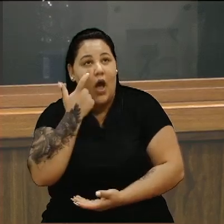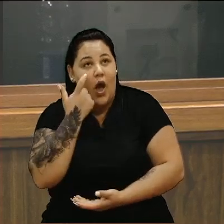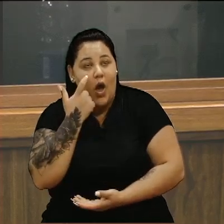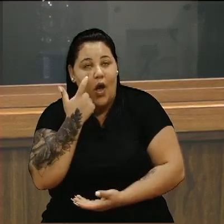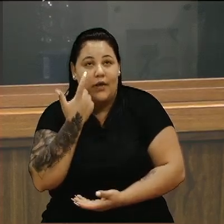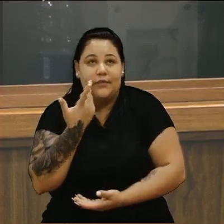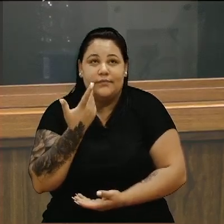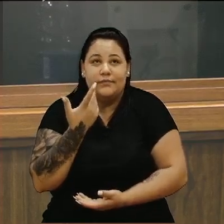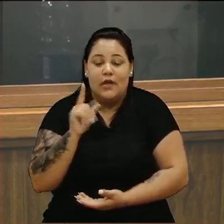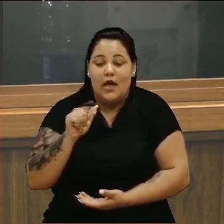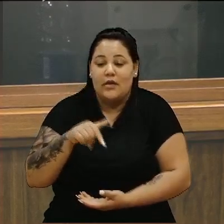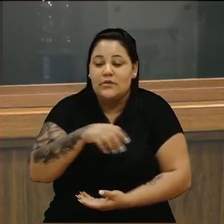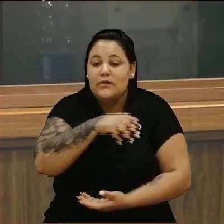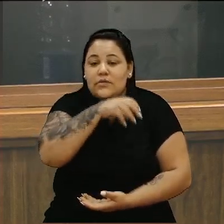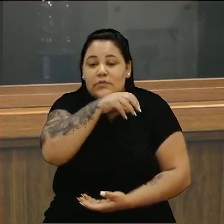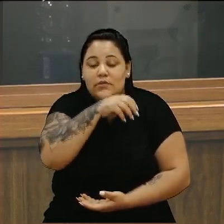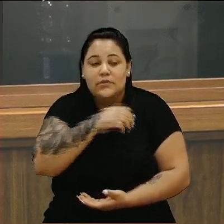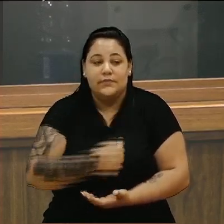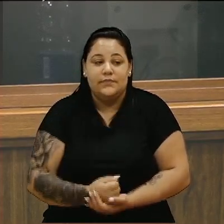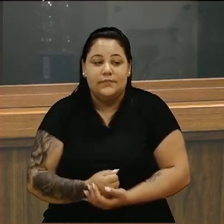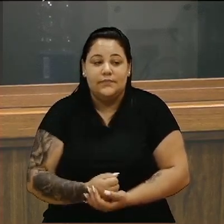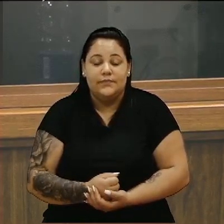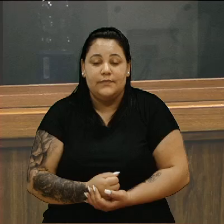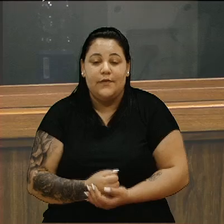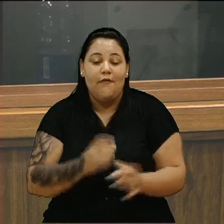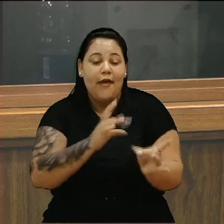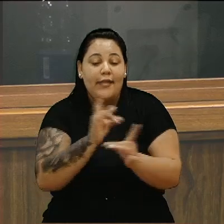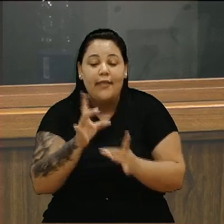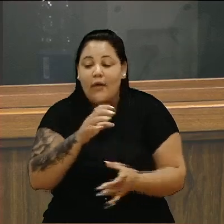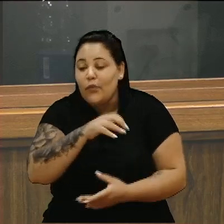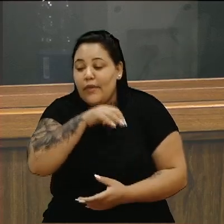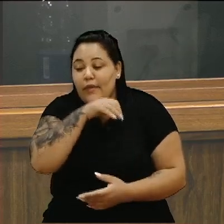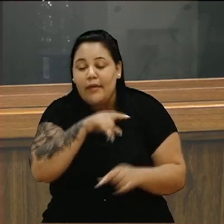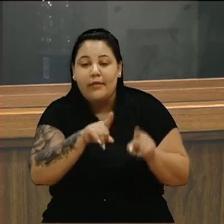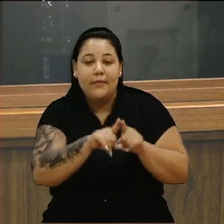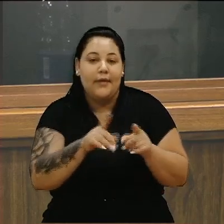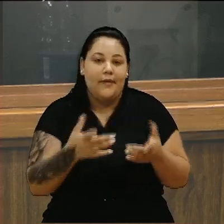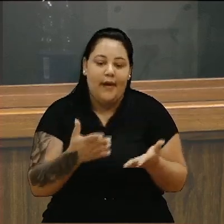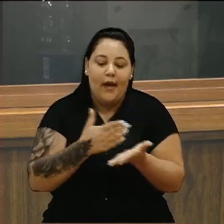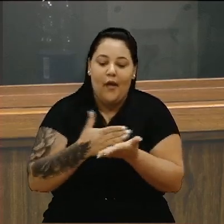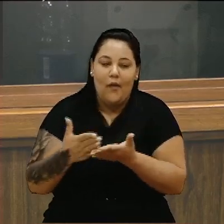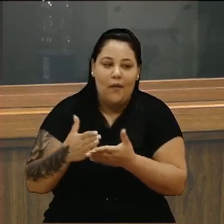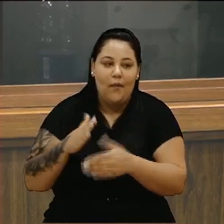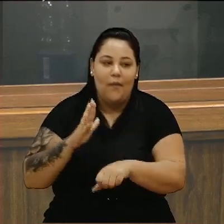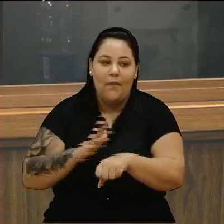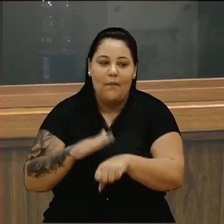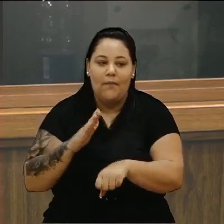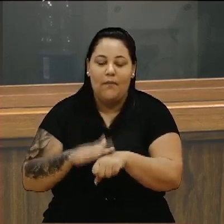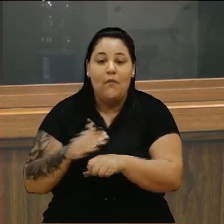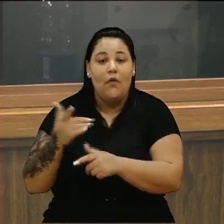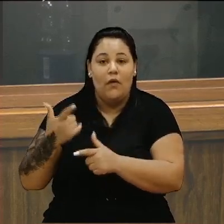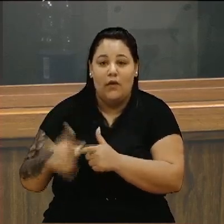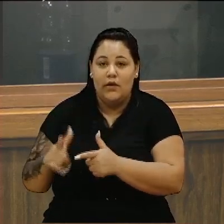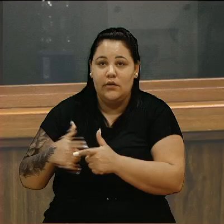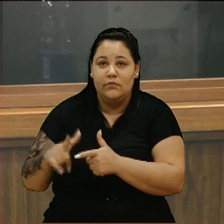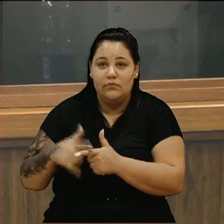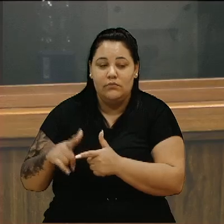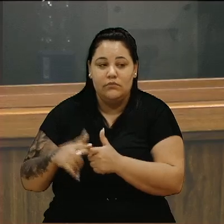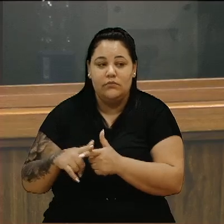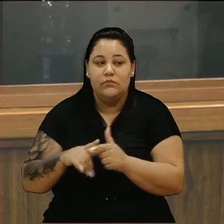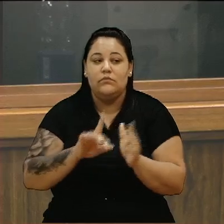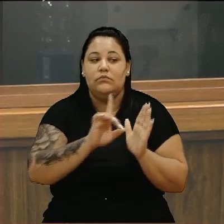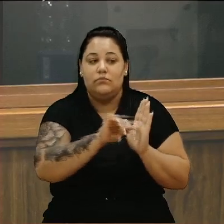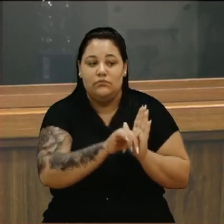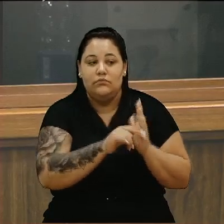meu terreno, revender meu terreno. Aí começa mais problemas para regularizar aquilo depois. Ou